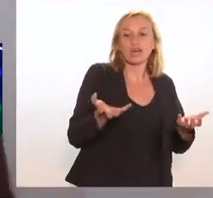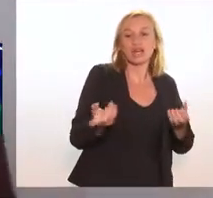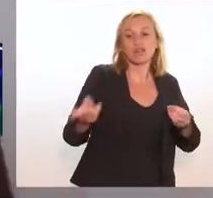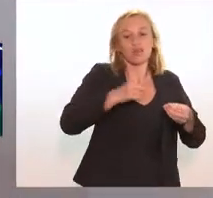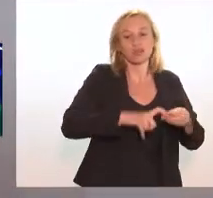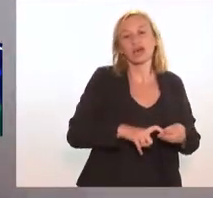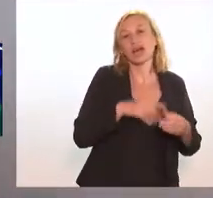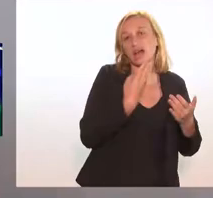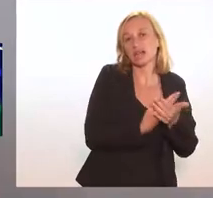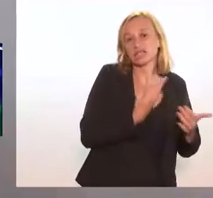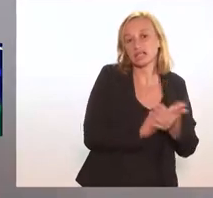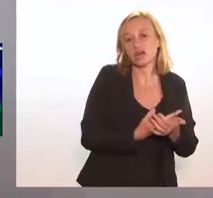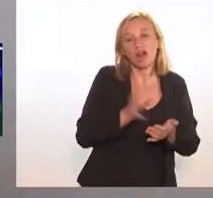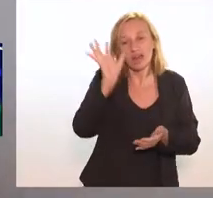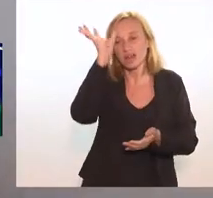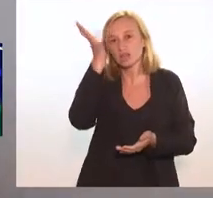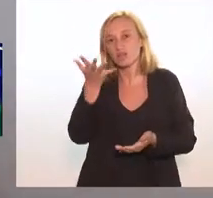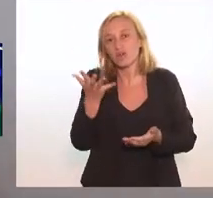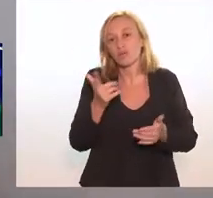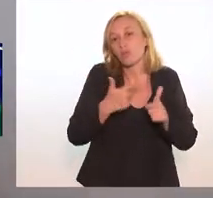resolver, sanar a contradição